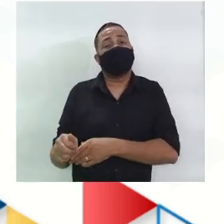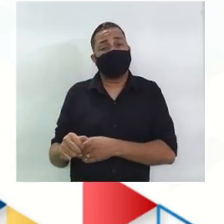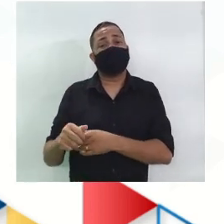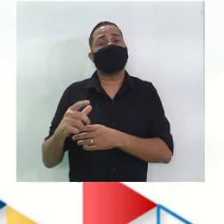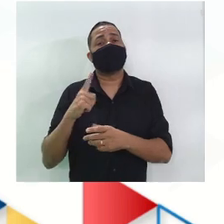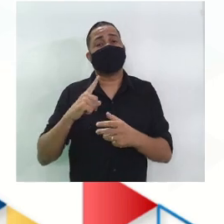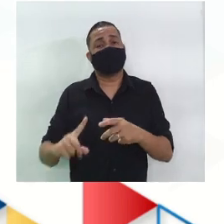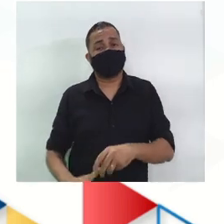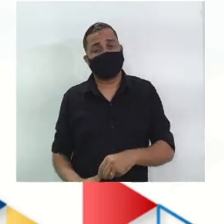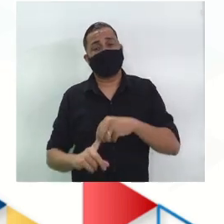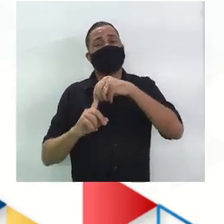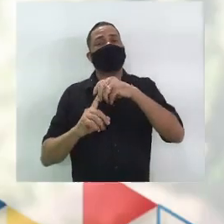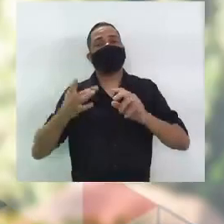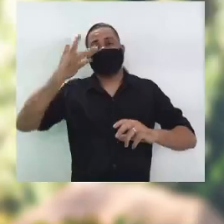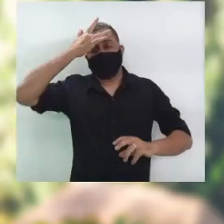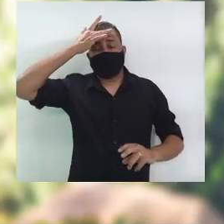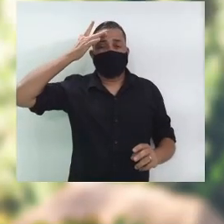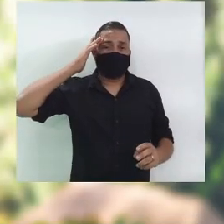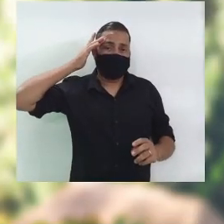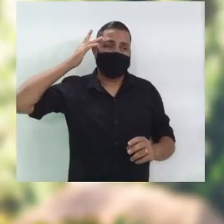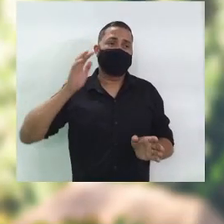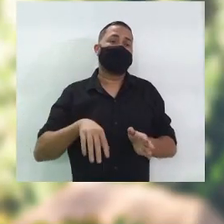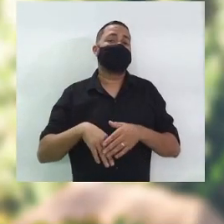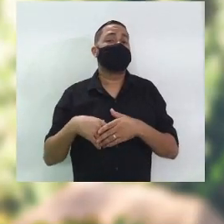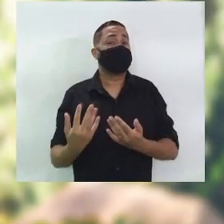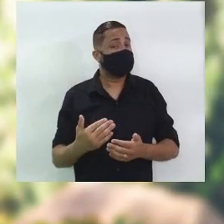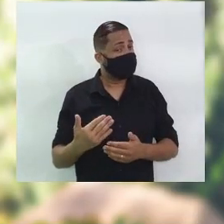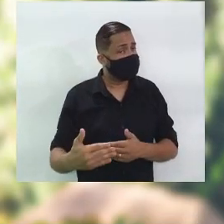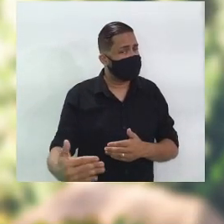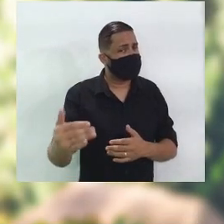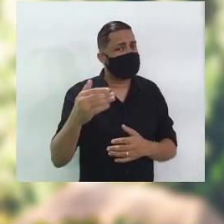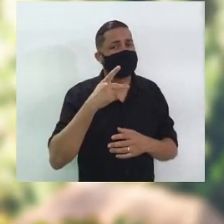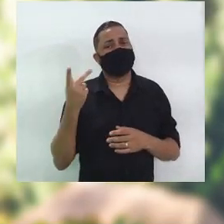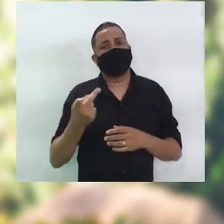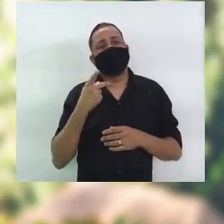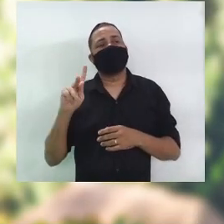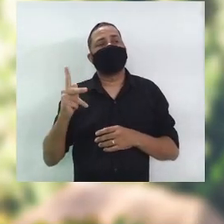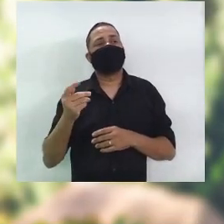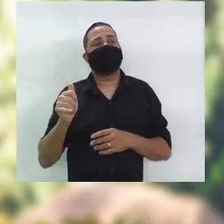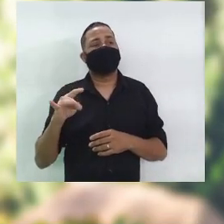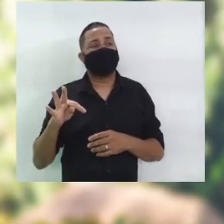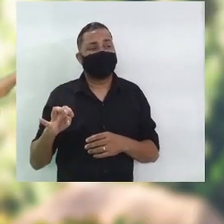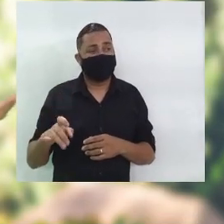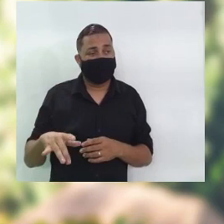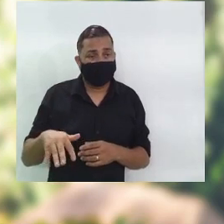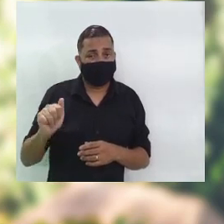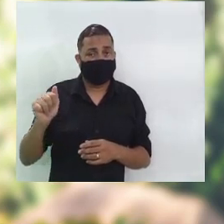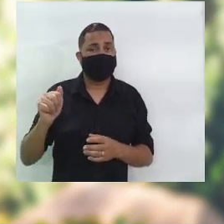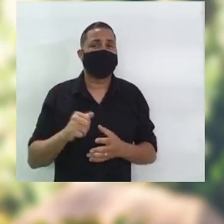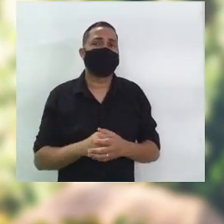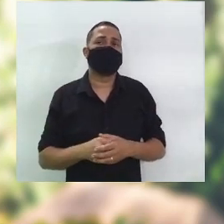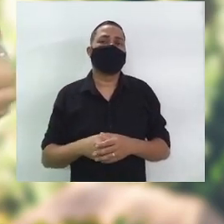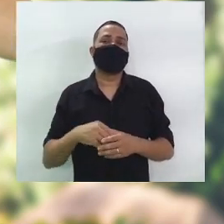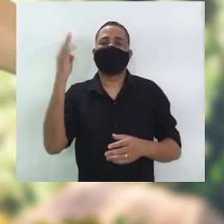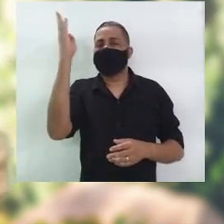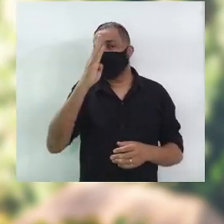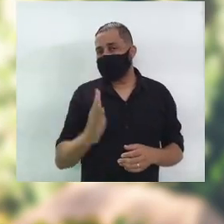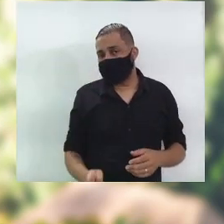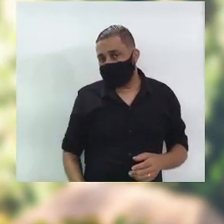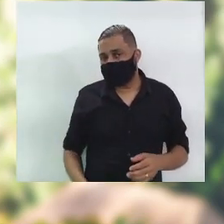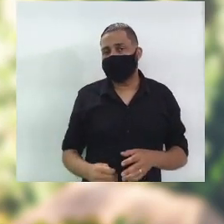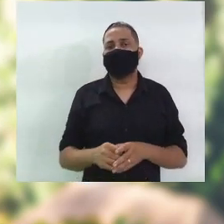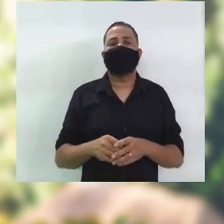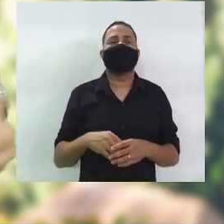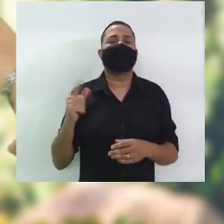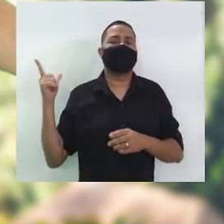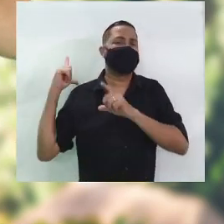suprema pessoa. É isso aí. E vamos adiante. Falar sobre o Hare Krishna, falar sobre o Hare Krishna no Brasil, sobre